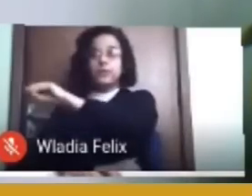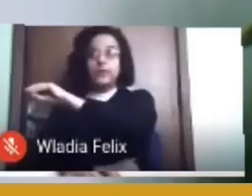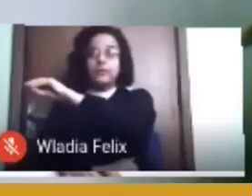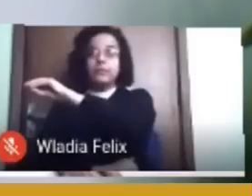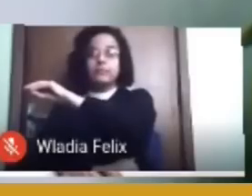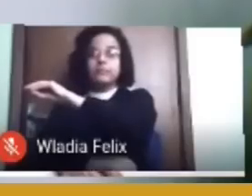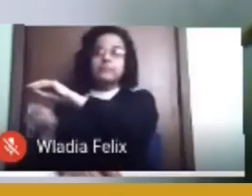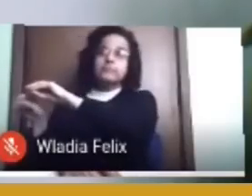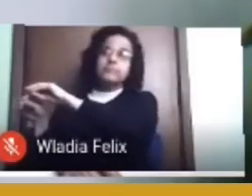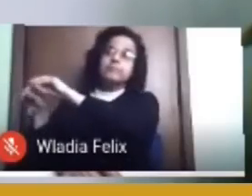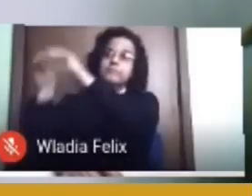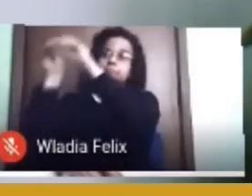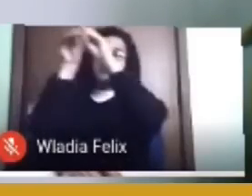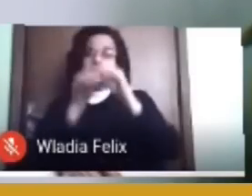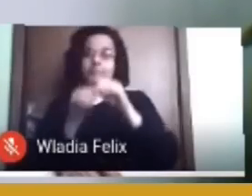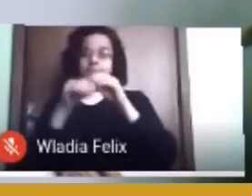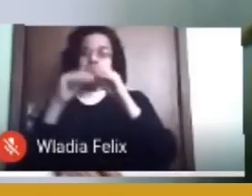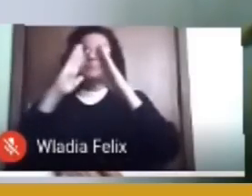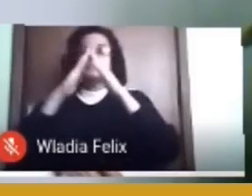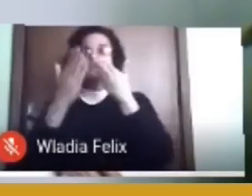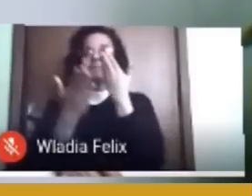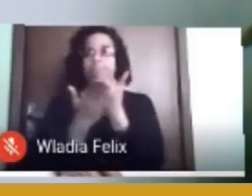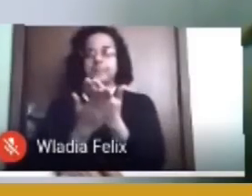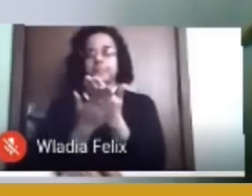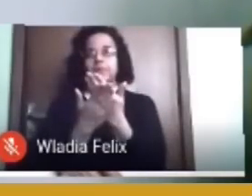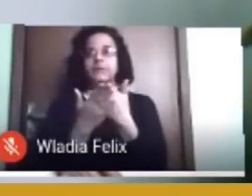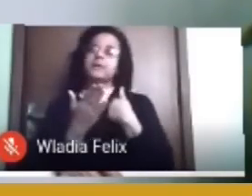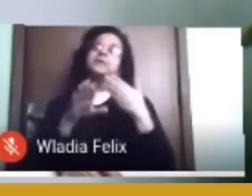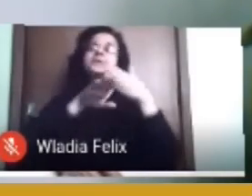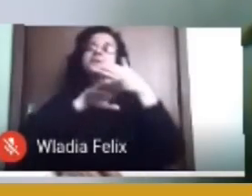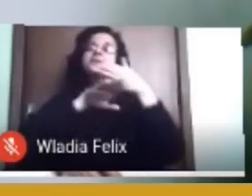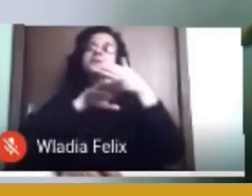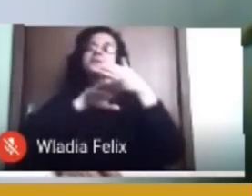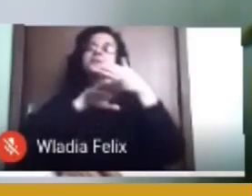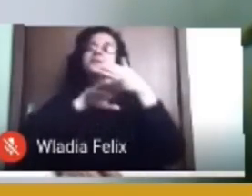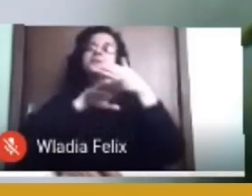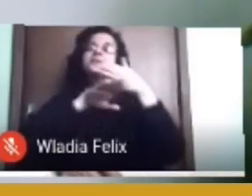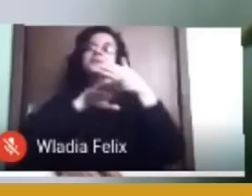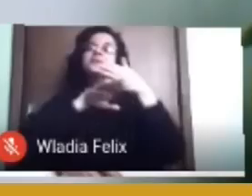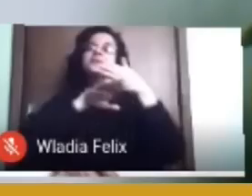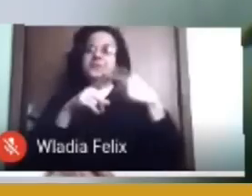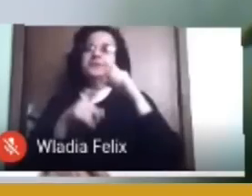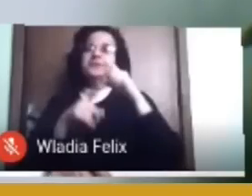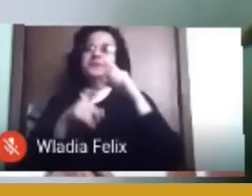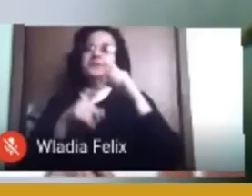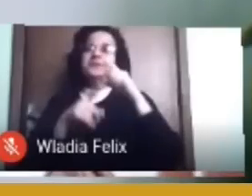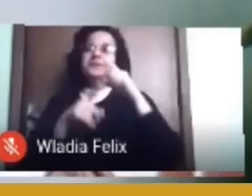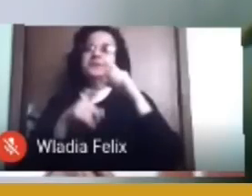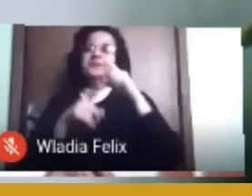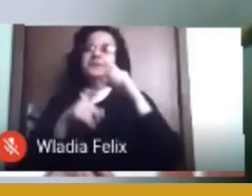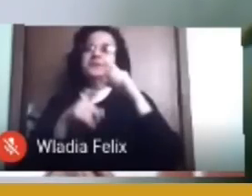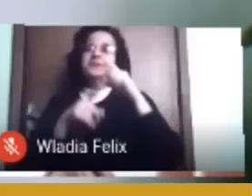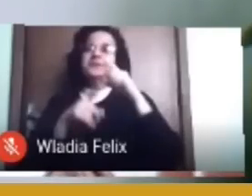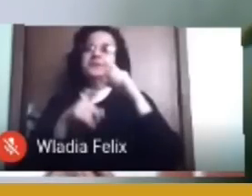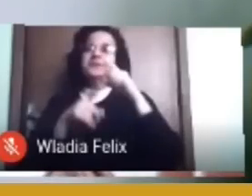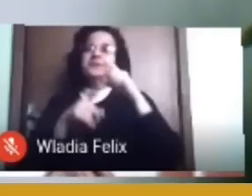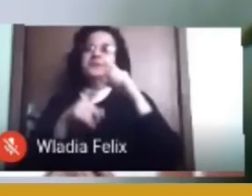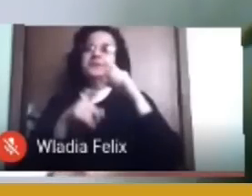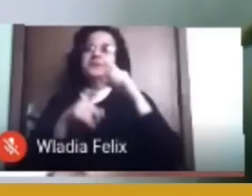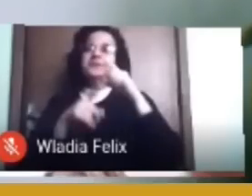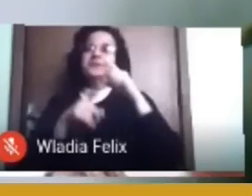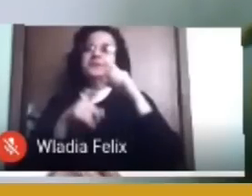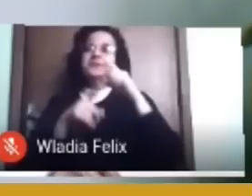Você que faria a próxima pergunta também, mas destacar, enquanto estudioso, enquanto uma pessoa que luta por essa